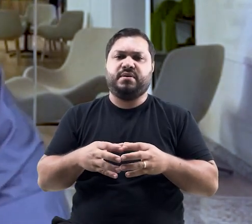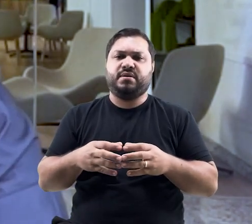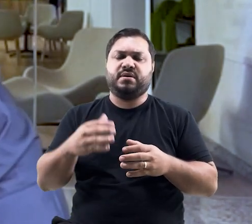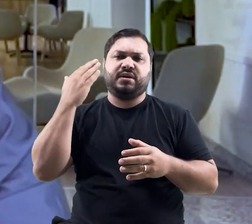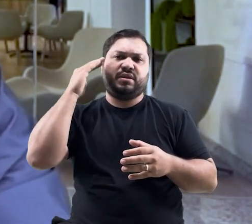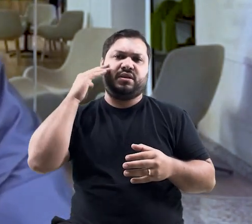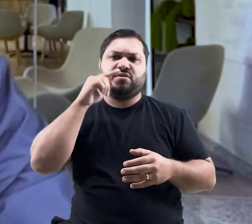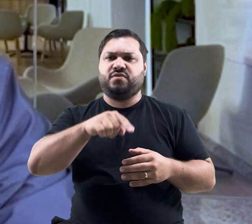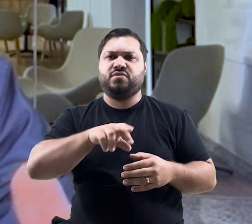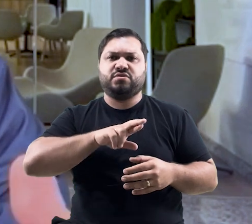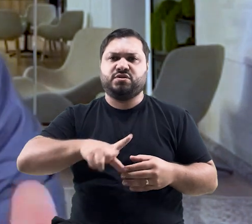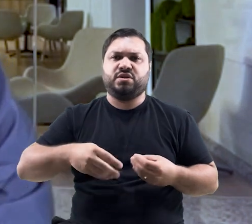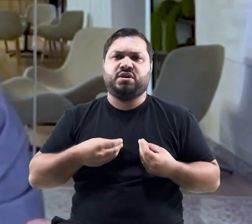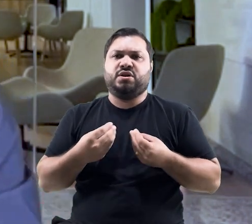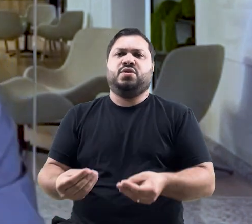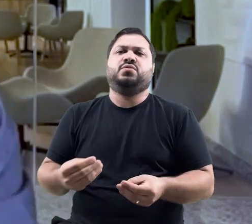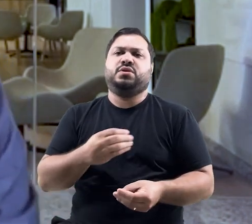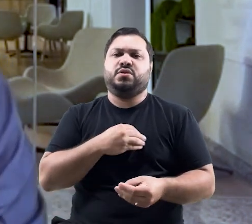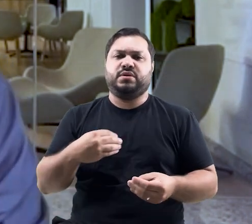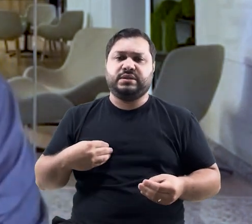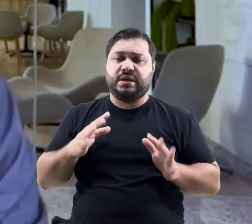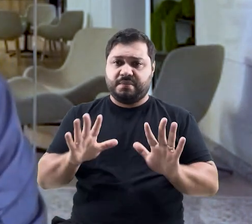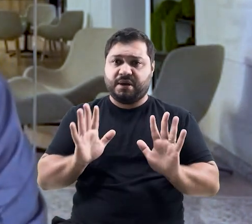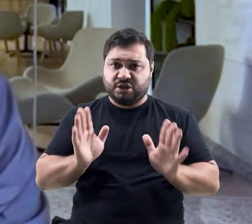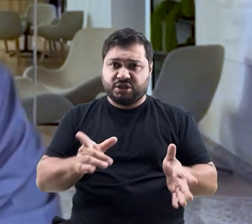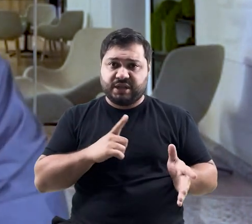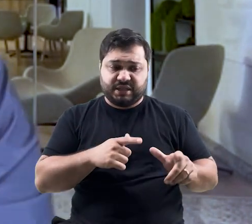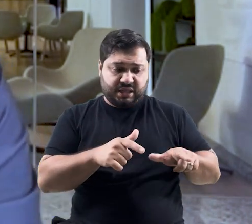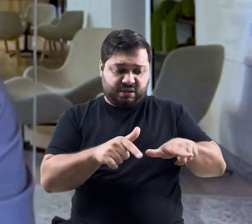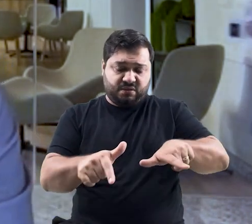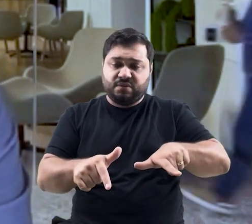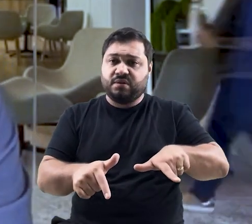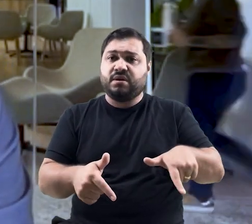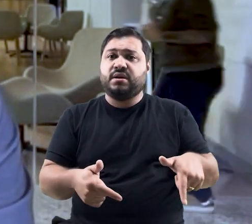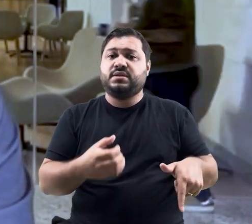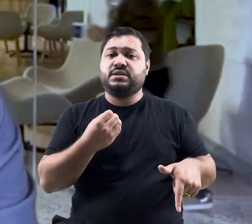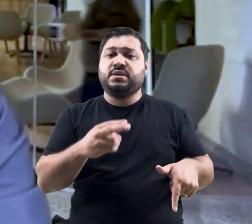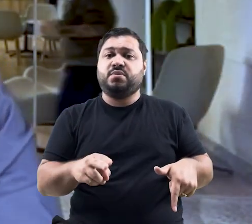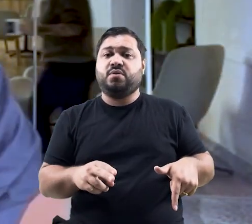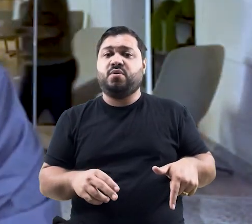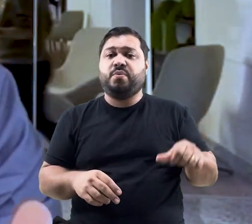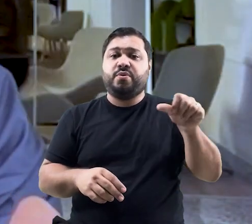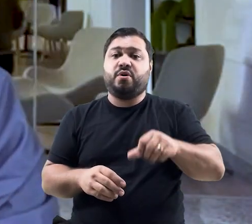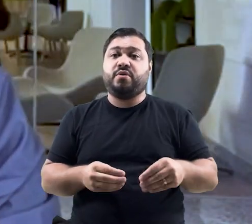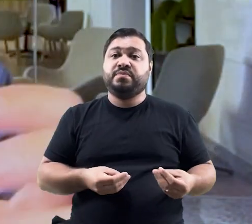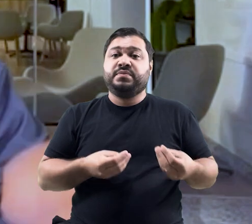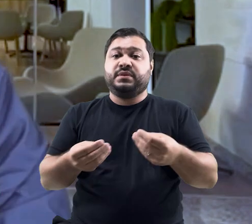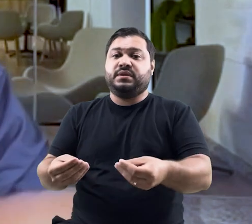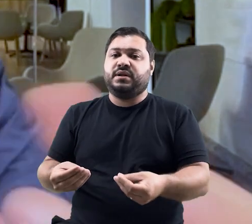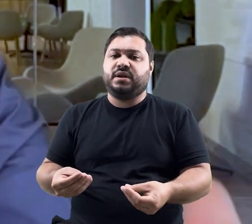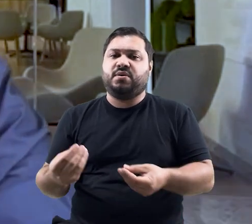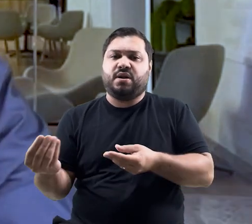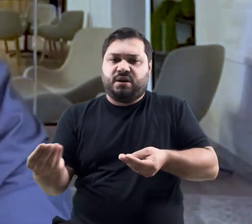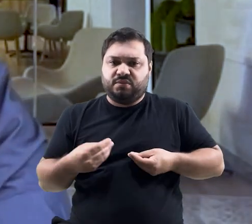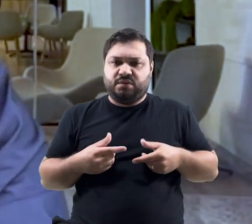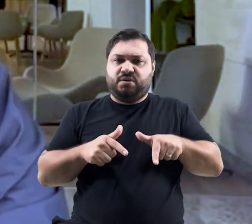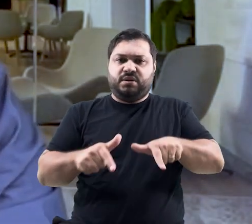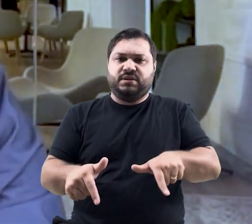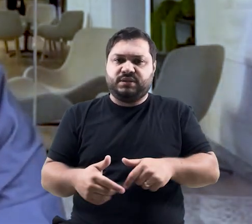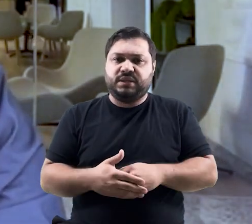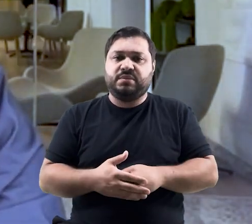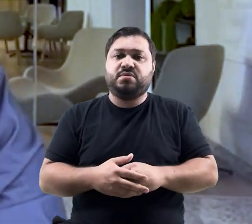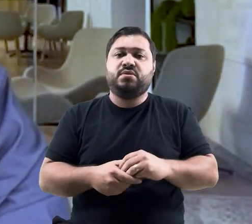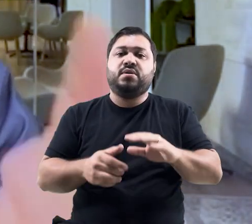a banca entendeu que você não entregou um determinado exame médico, mas você tem o recibo daquilo, ou, pior, você entregou, ela não te